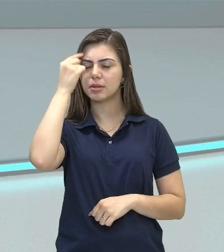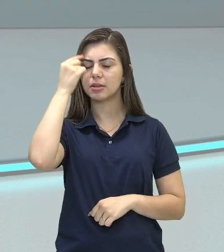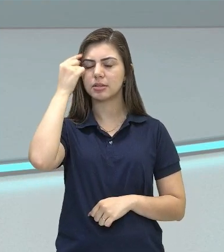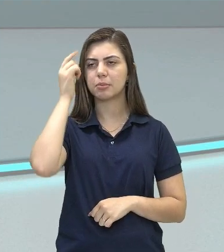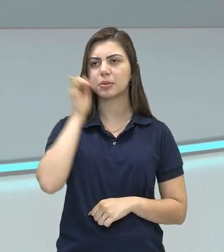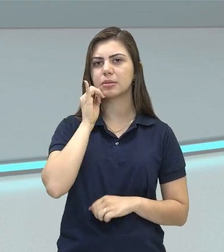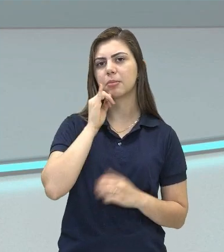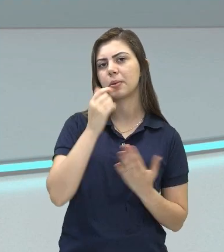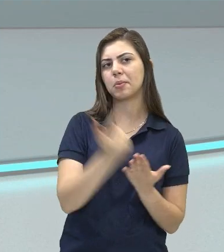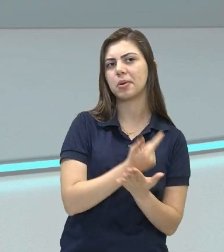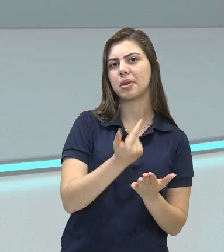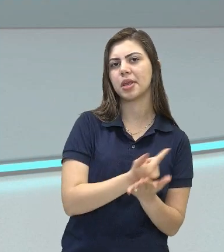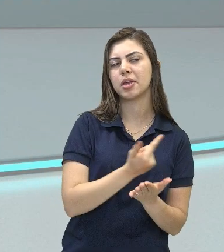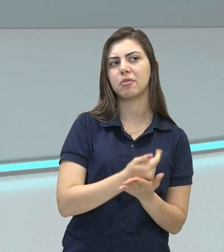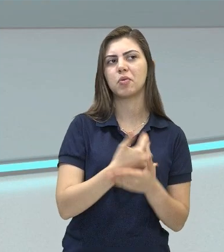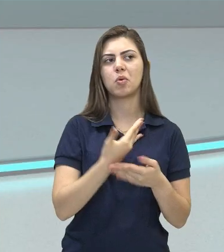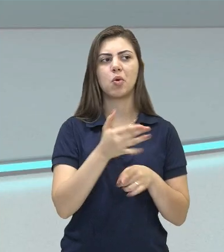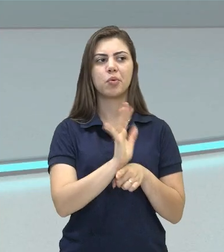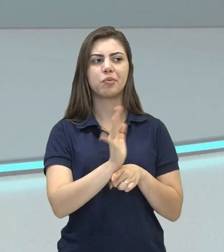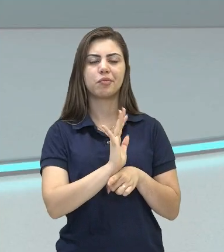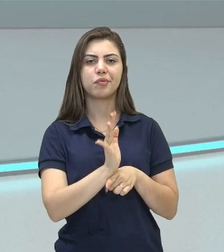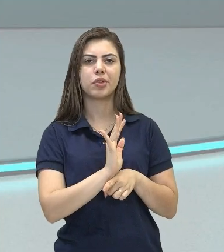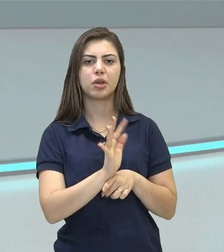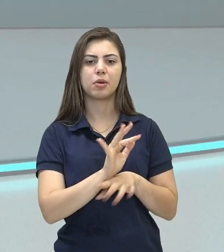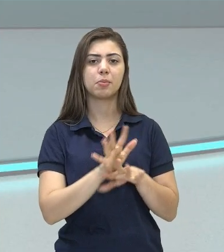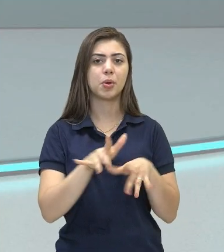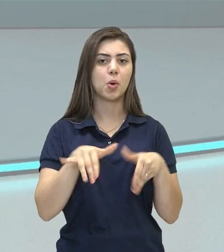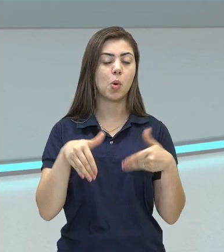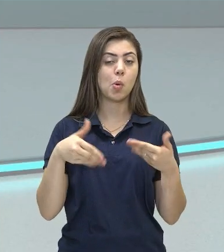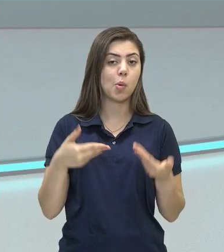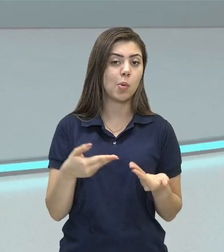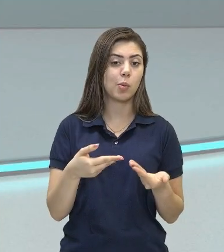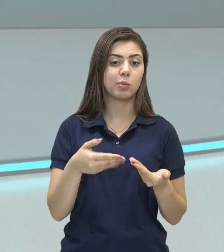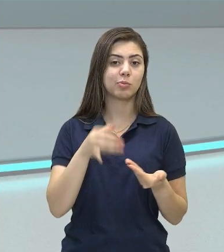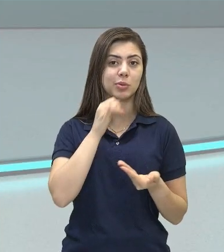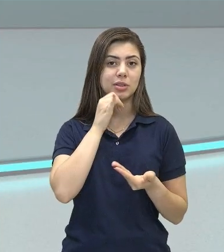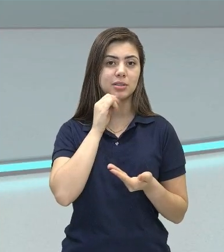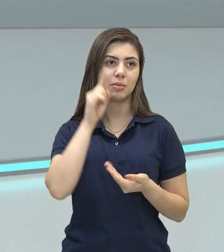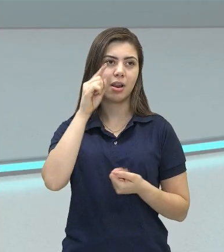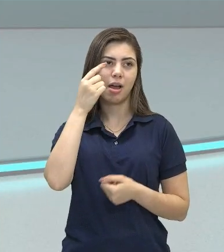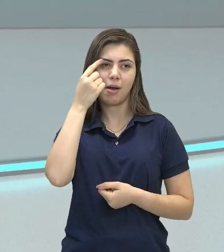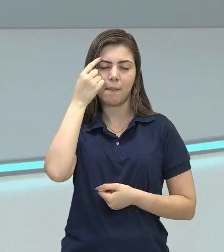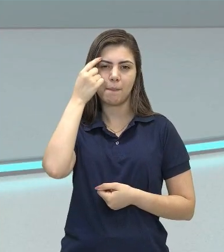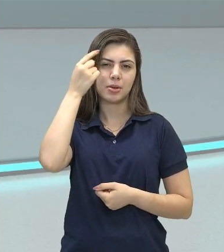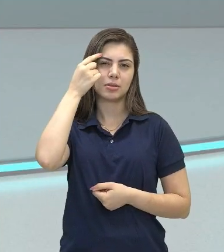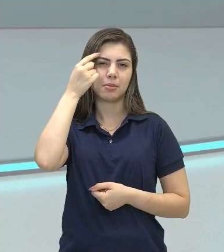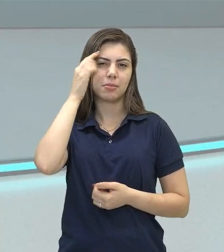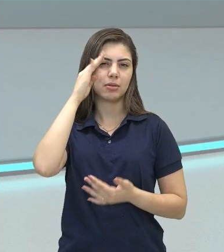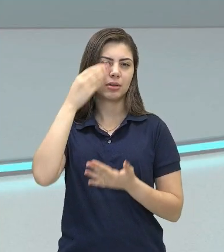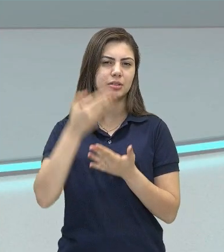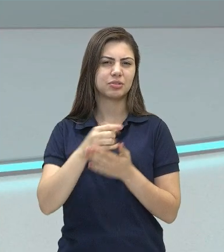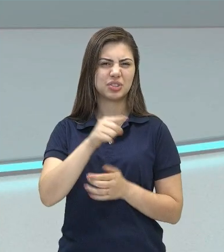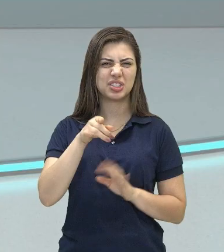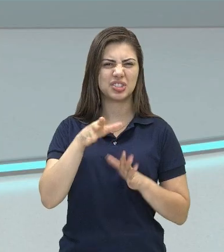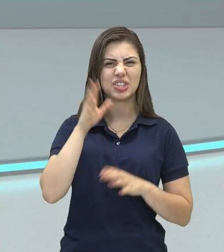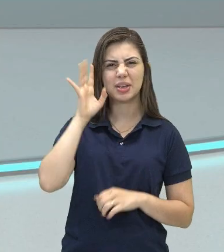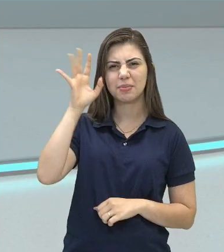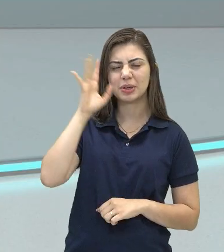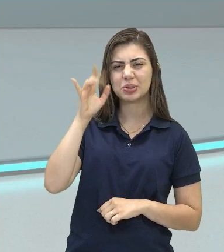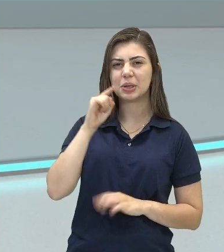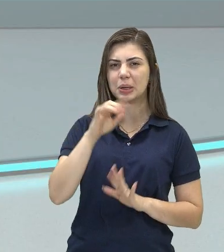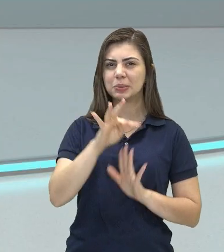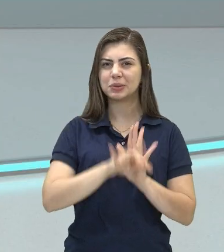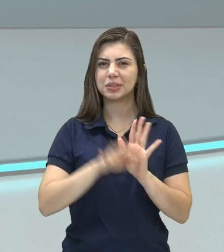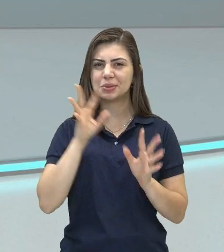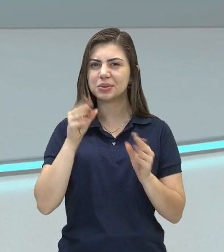livro, sobre um filme, ou até mesmo sobre uma ideia? Você já imaginou isso? Você sabia que a resenha pode